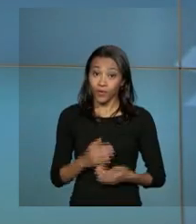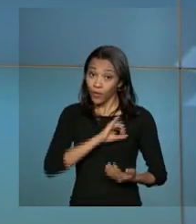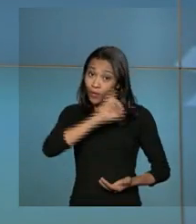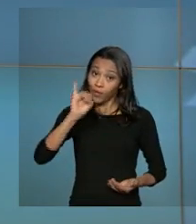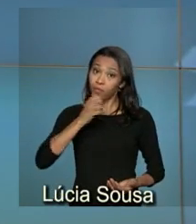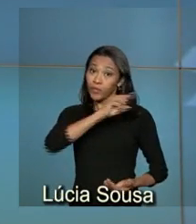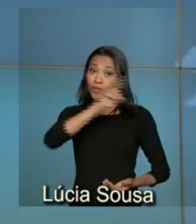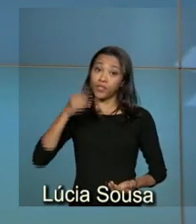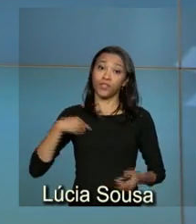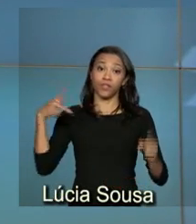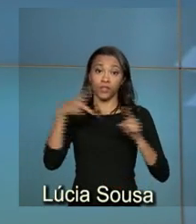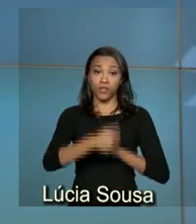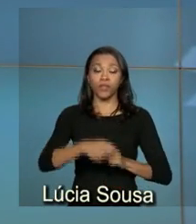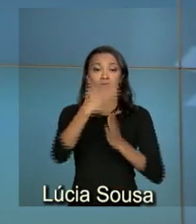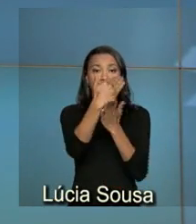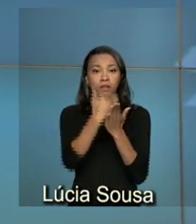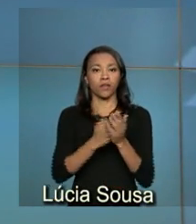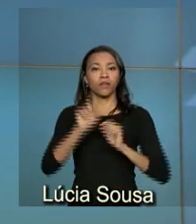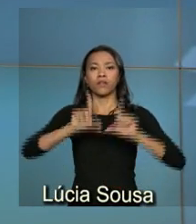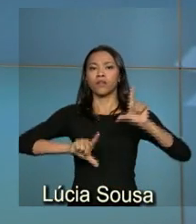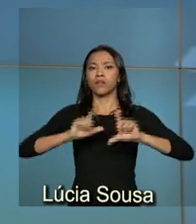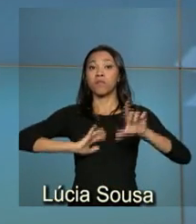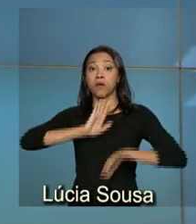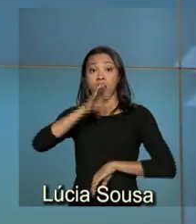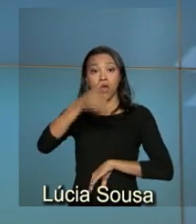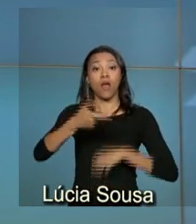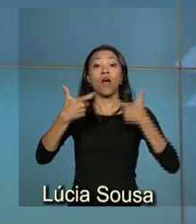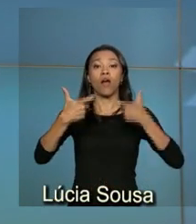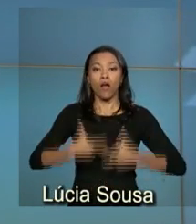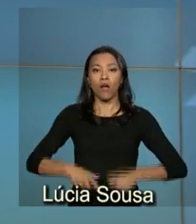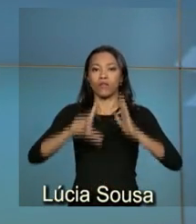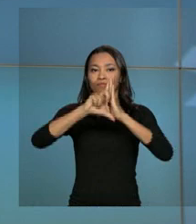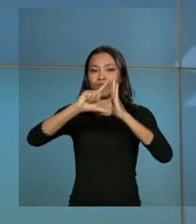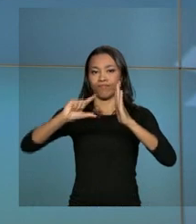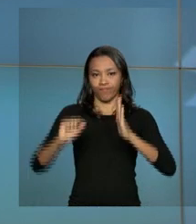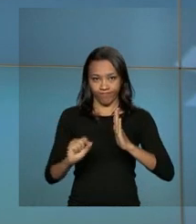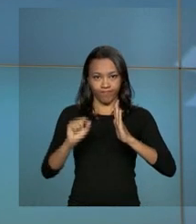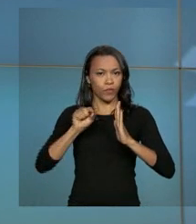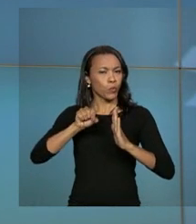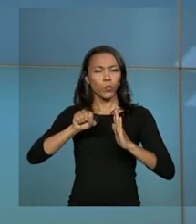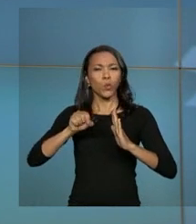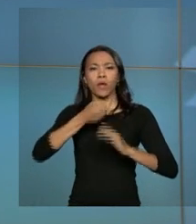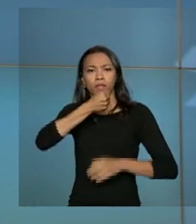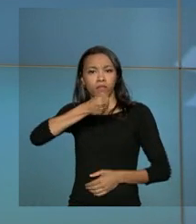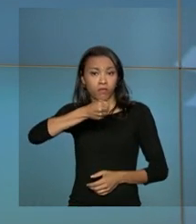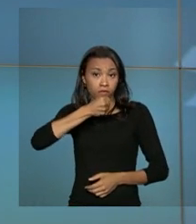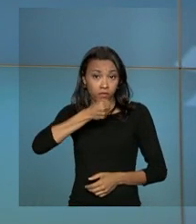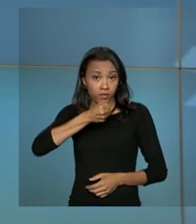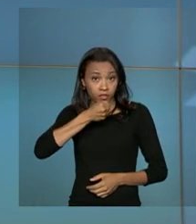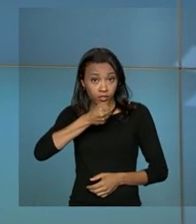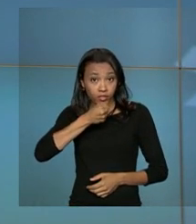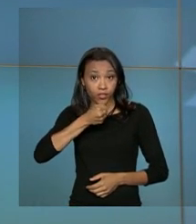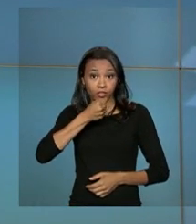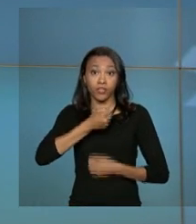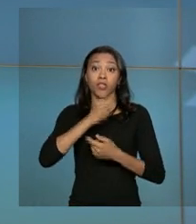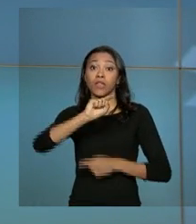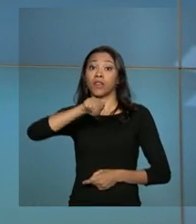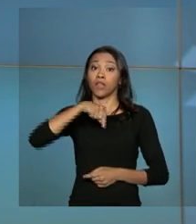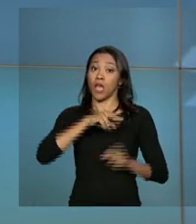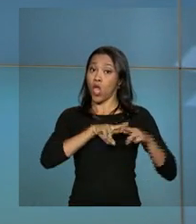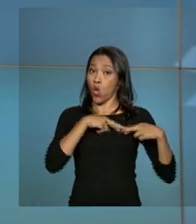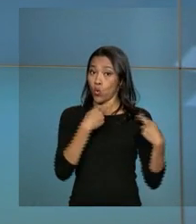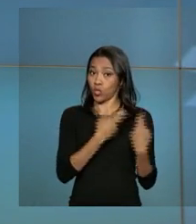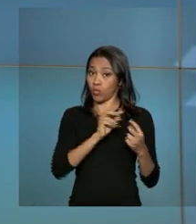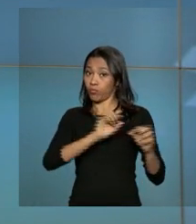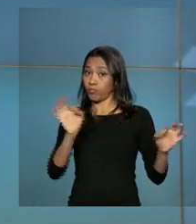Olá, bom dia. Interrompemos nossa programação para ir ao vivo ao Palácio do Planalto. Será concedida a entrevista coletiva após reunião